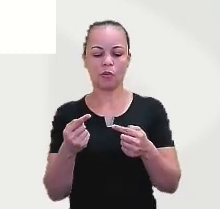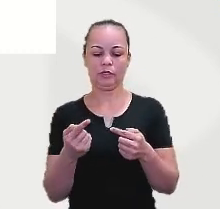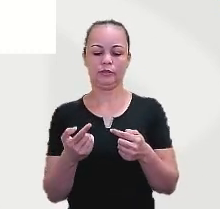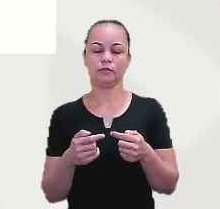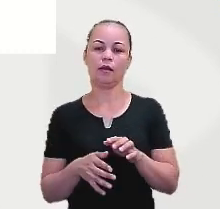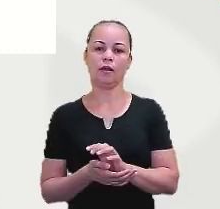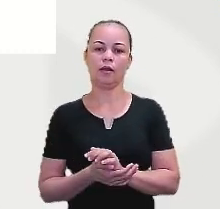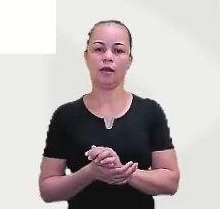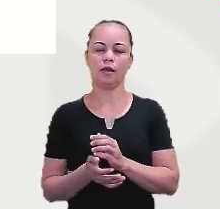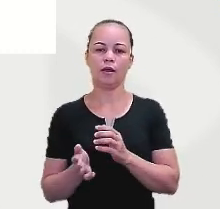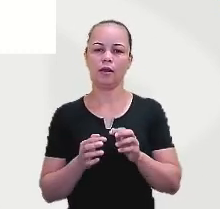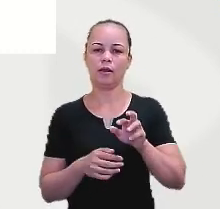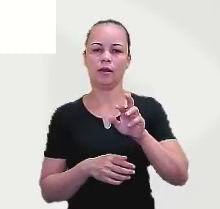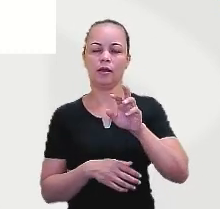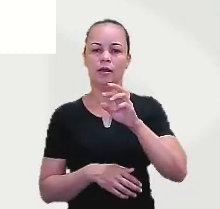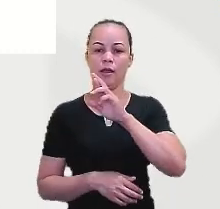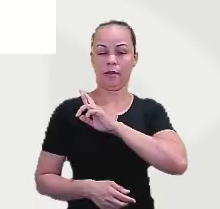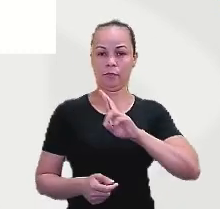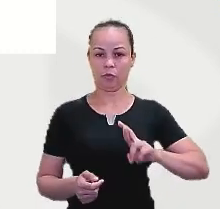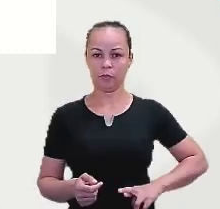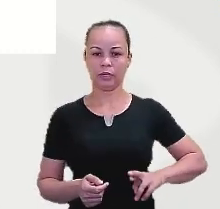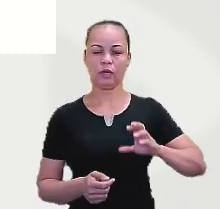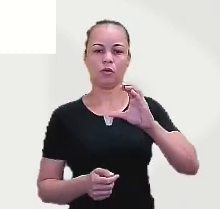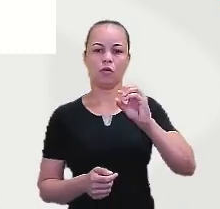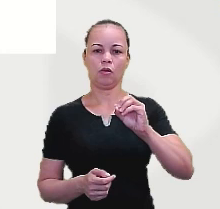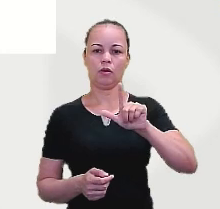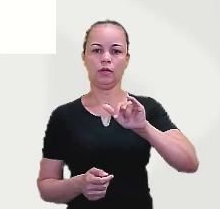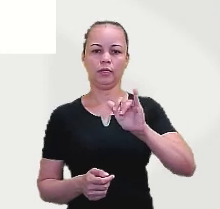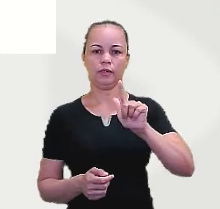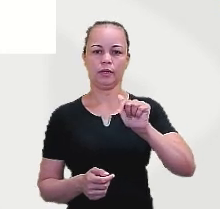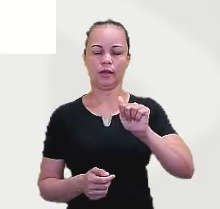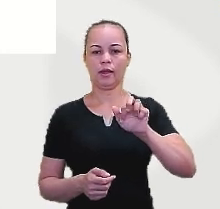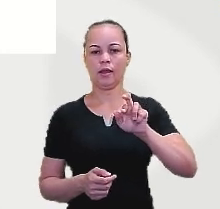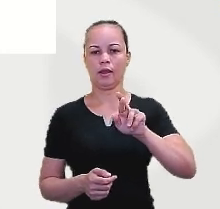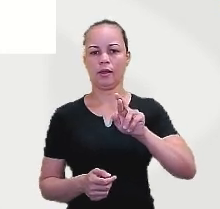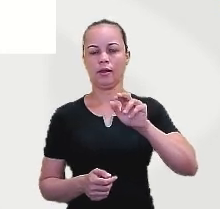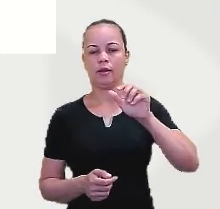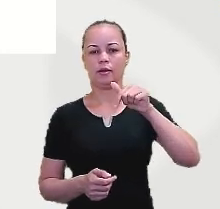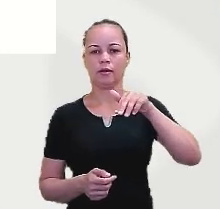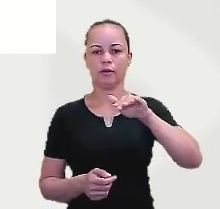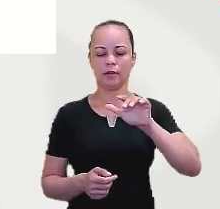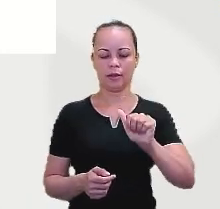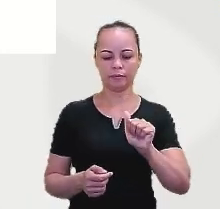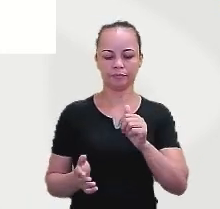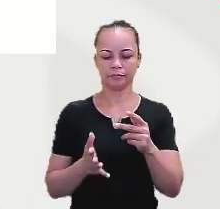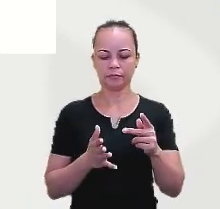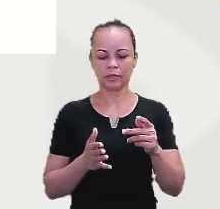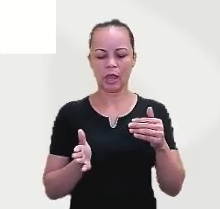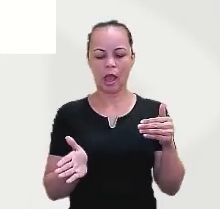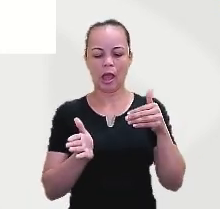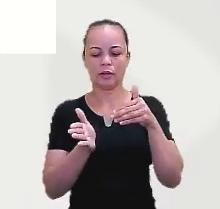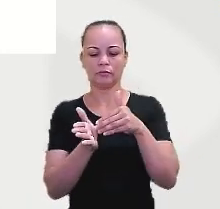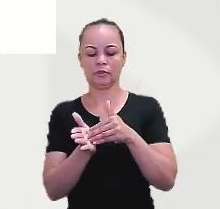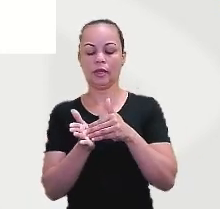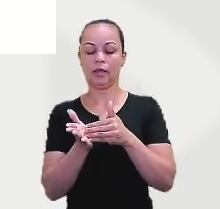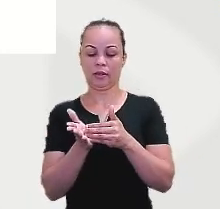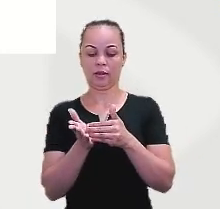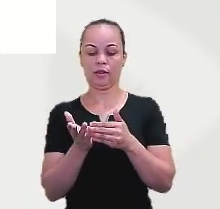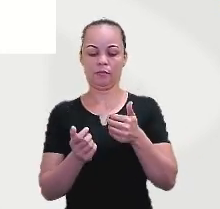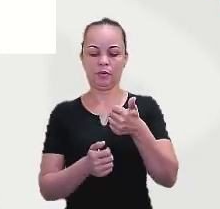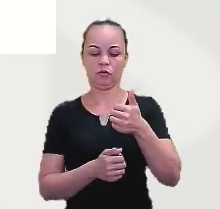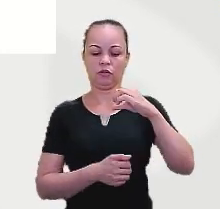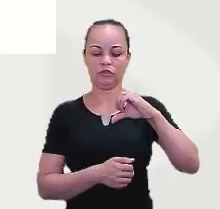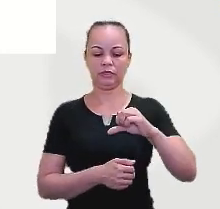em 1894, o primeiro presidente civil assume, que é o Prudente de Moraes, até 1930.